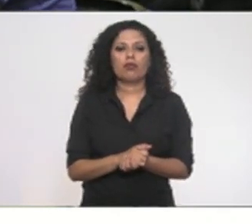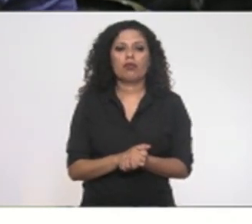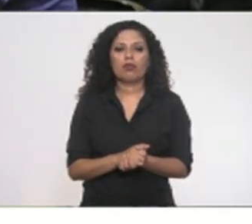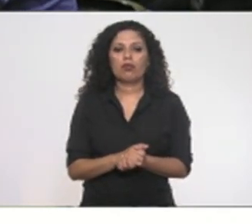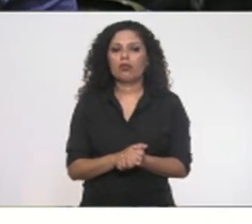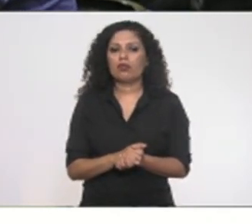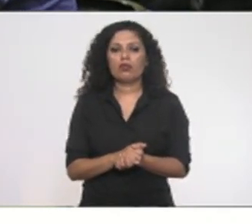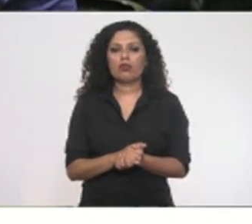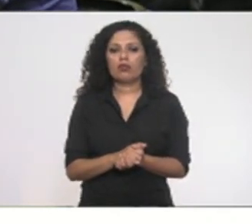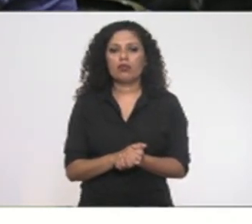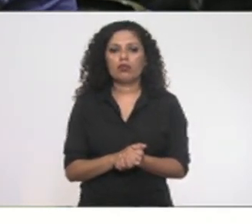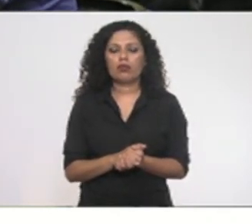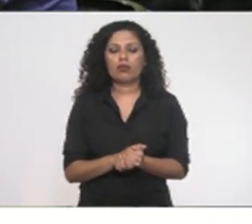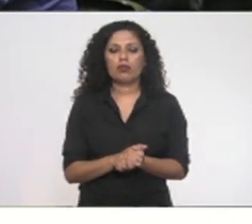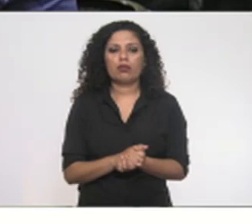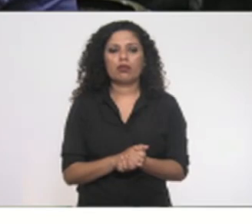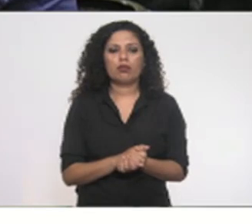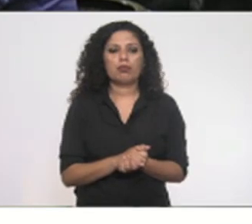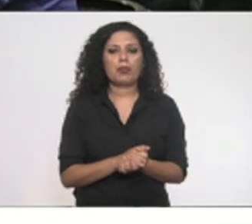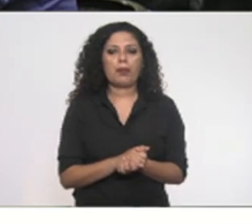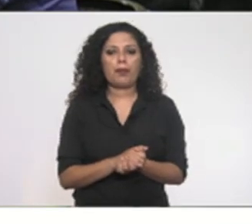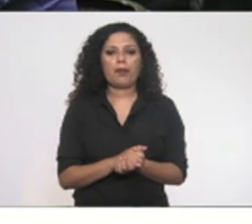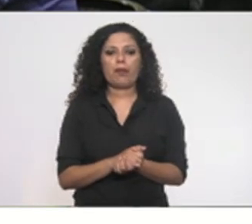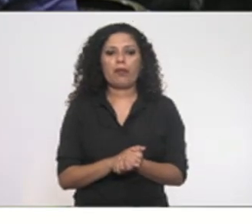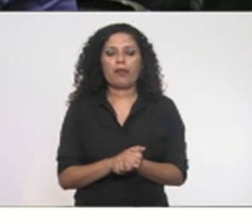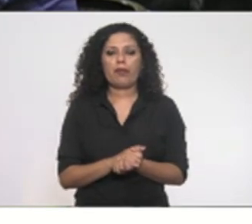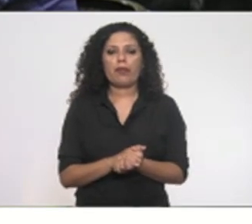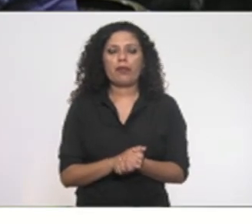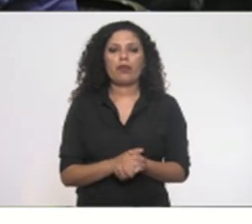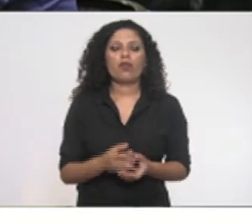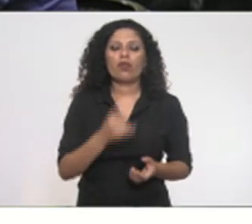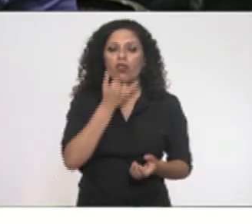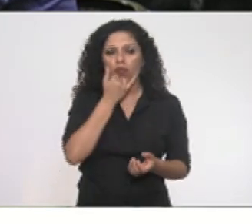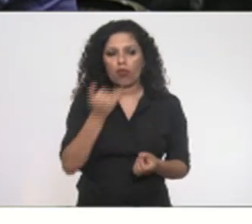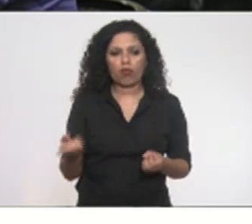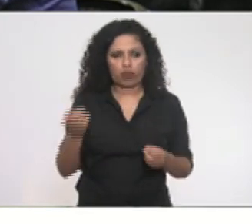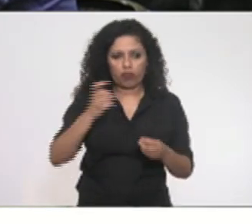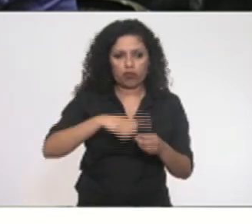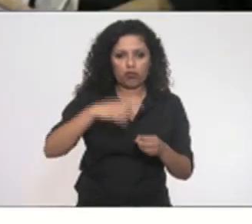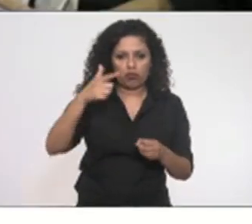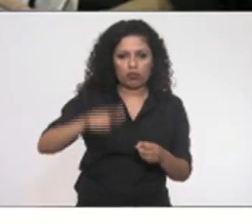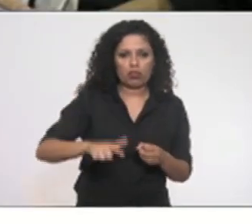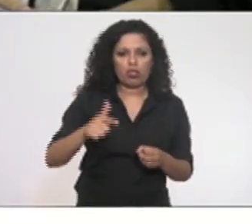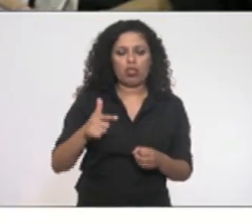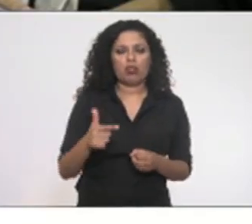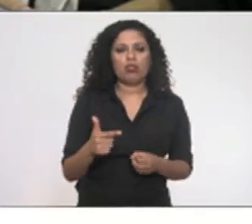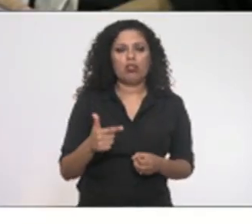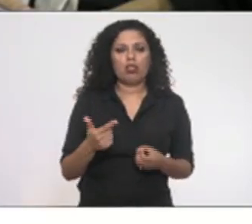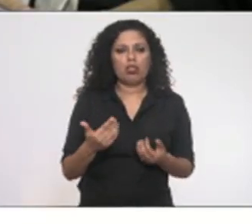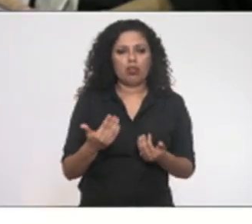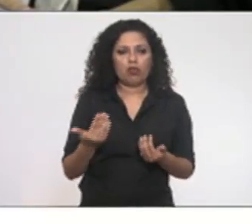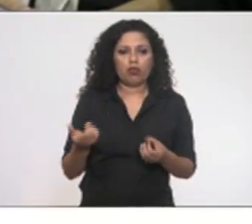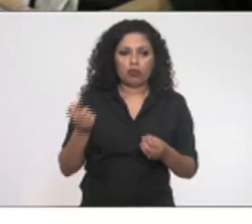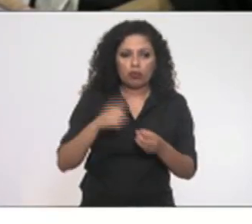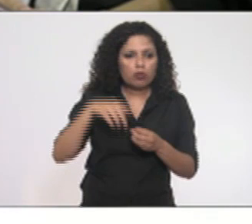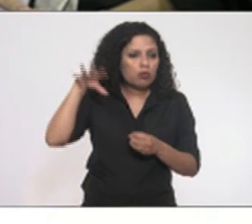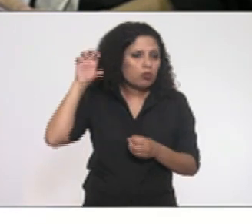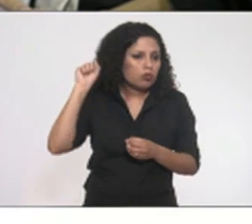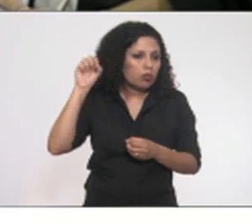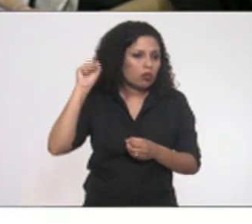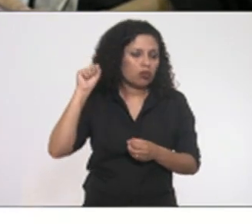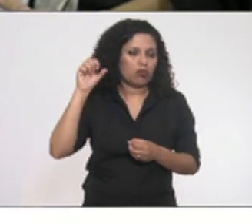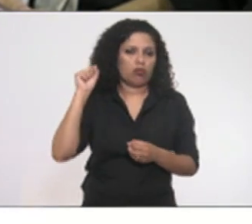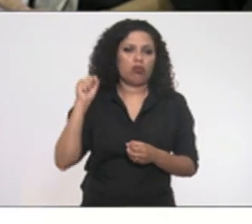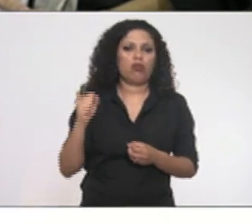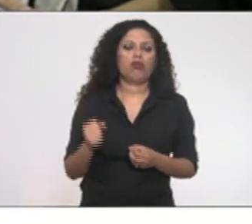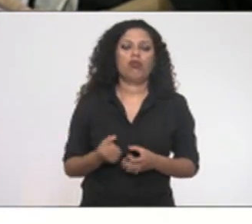dia eles já reinjetam, segundo eles informam, eles já reinjetam gás e isso já reduz hoje em dia a produção deles, porque a